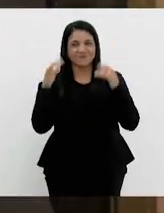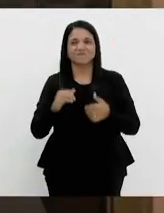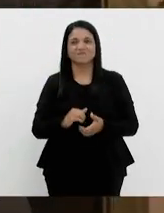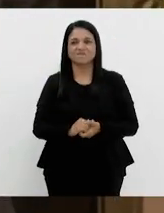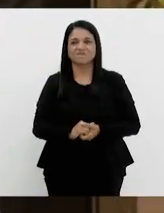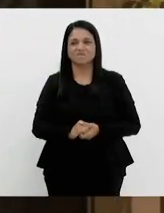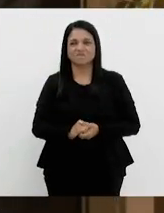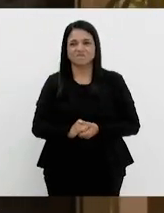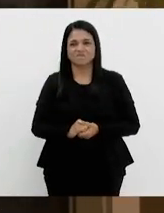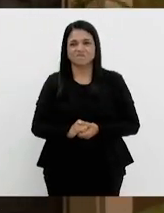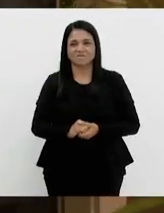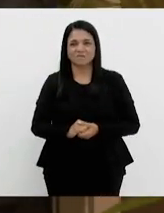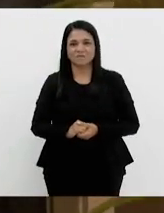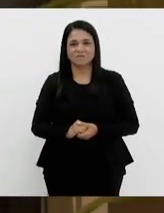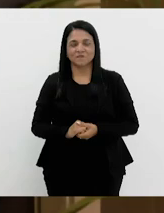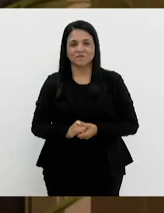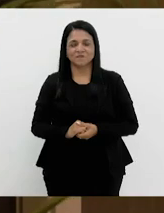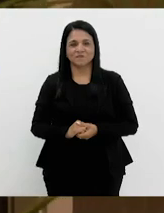receba